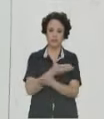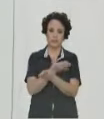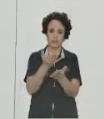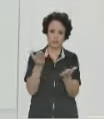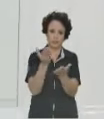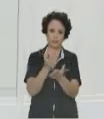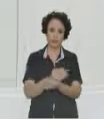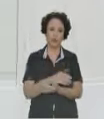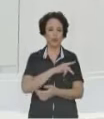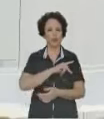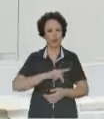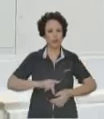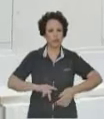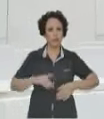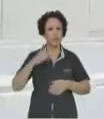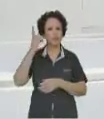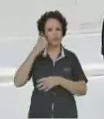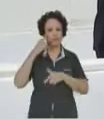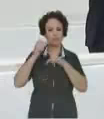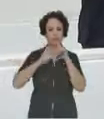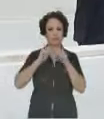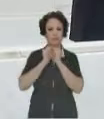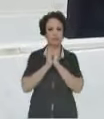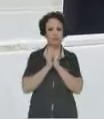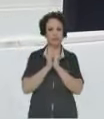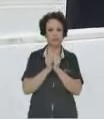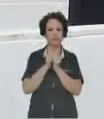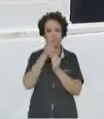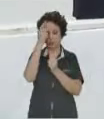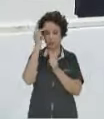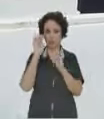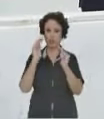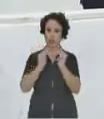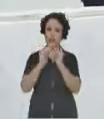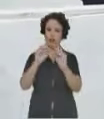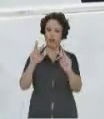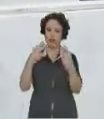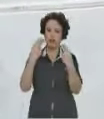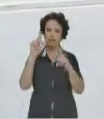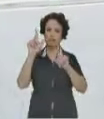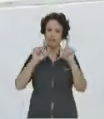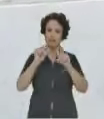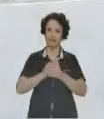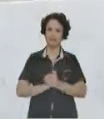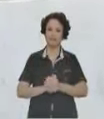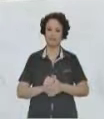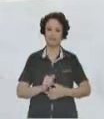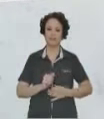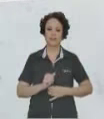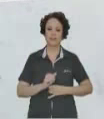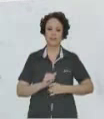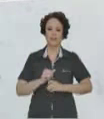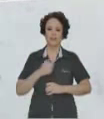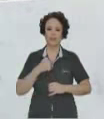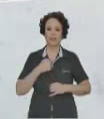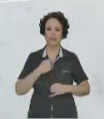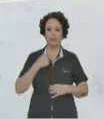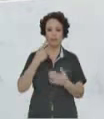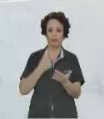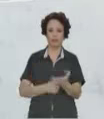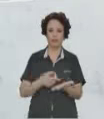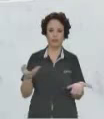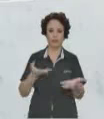presidente colegas companheiros há pessoas que assistem pela tv é o meu compromisso será colocado